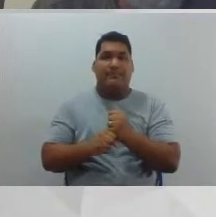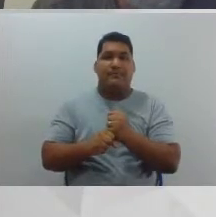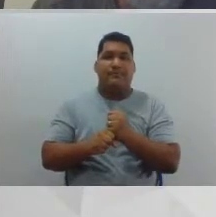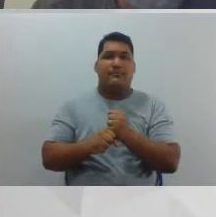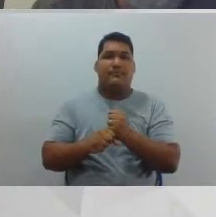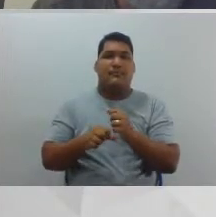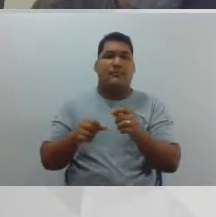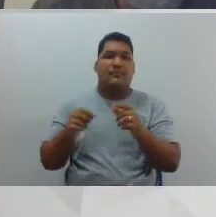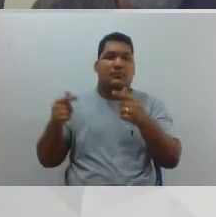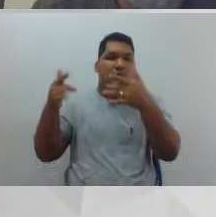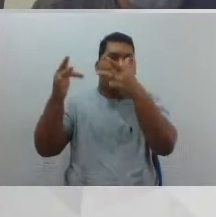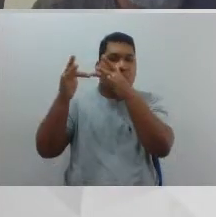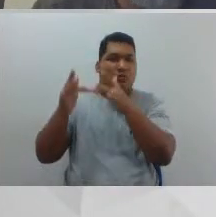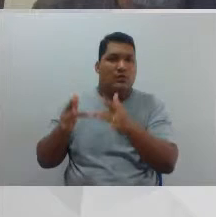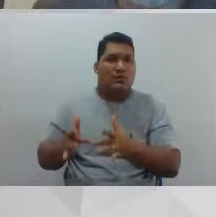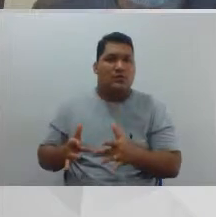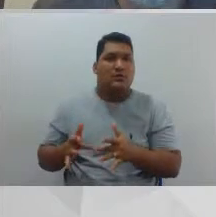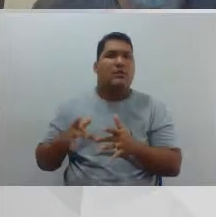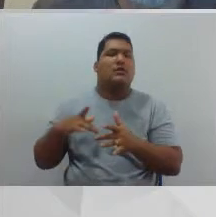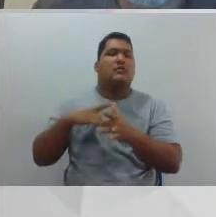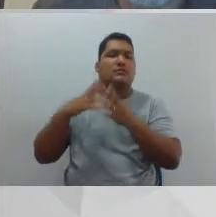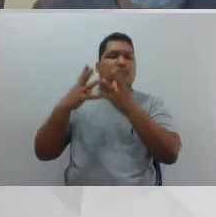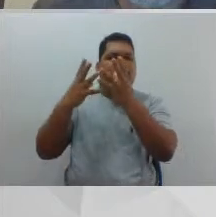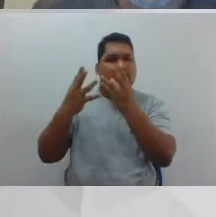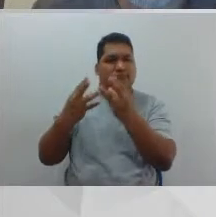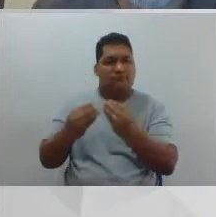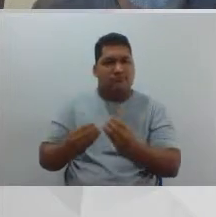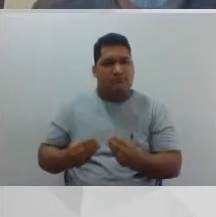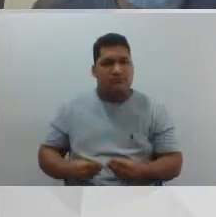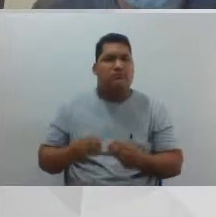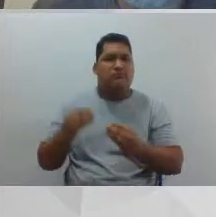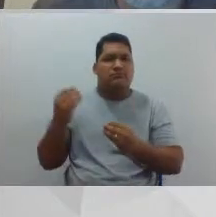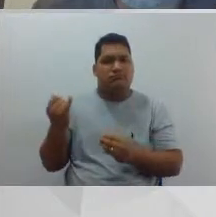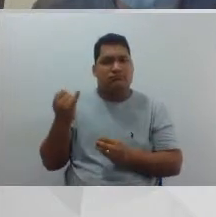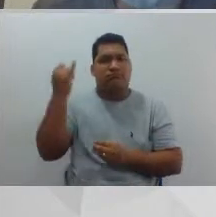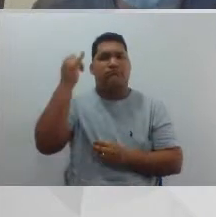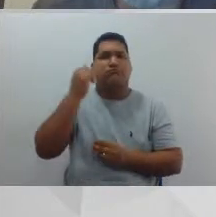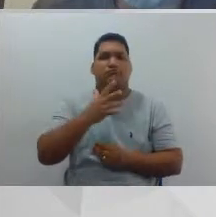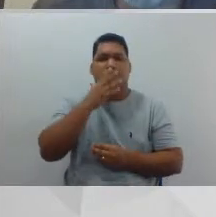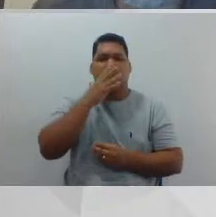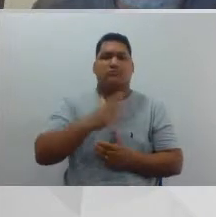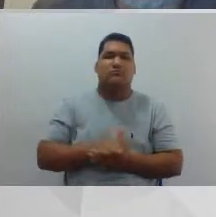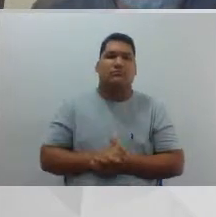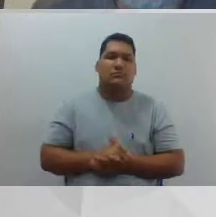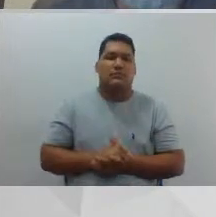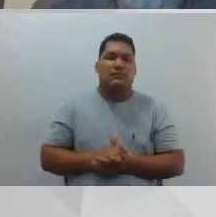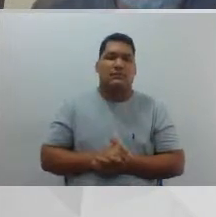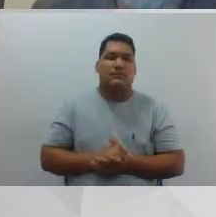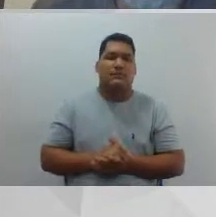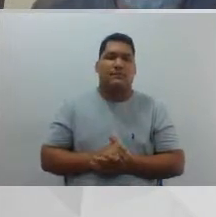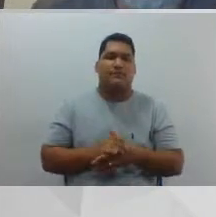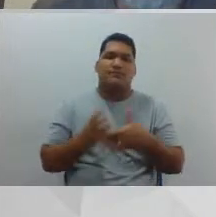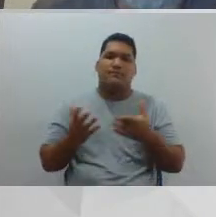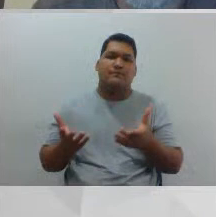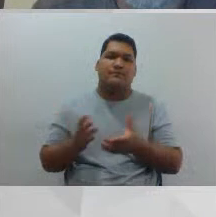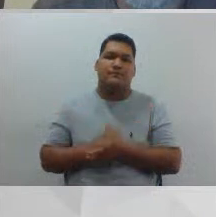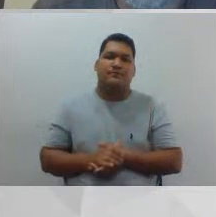muita, muita coisa interessante. Tá? Então, de uma maneira mais